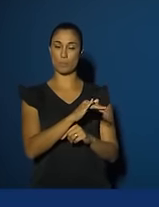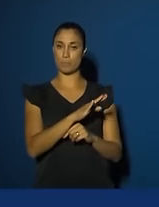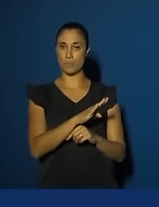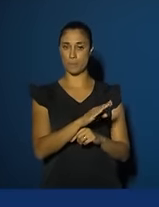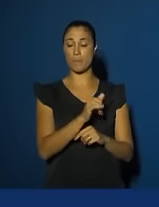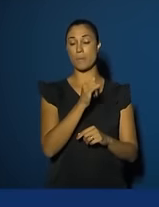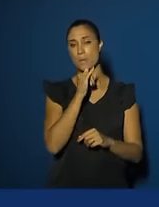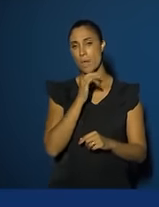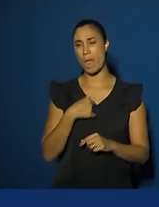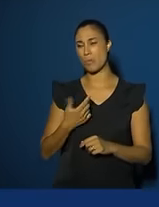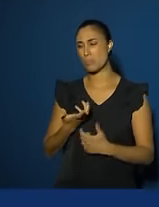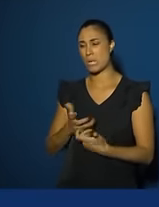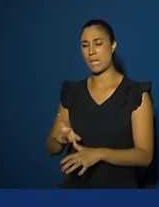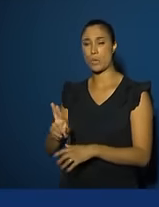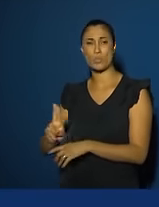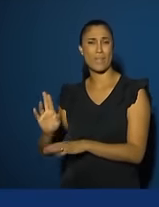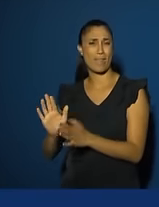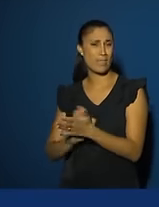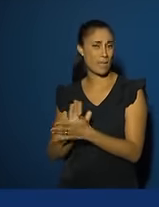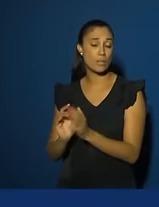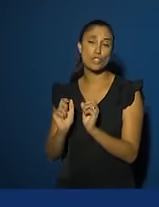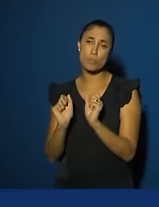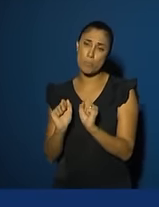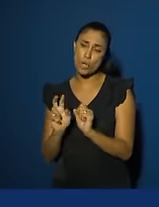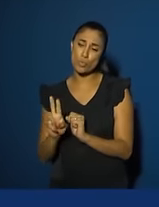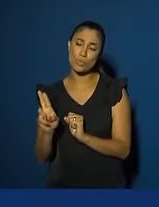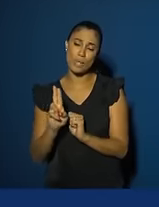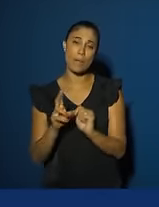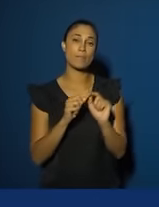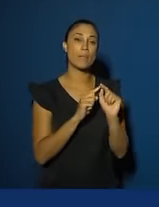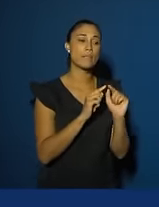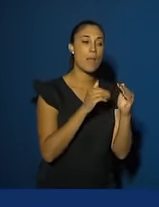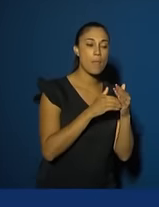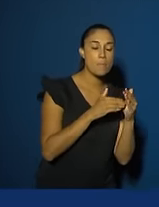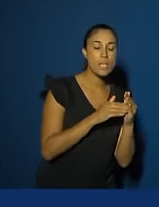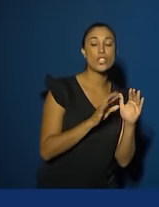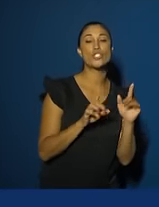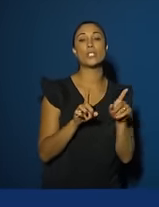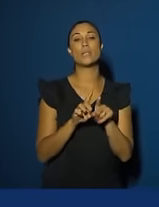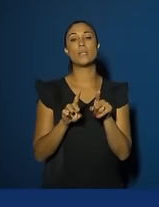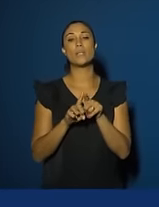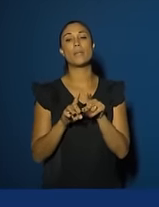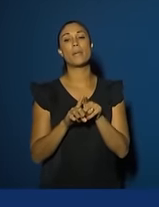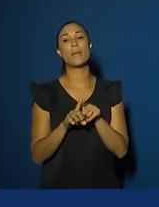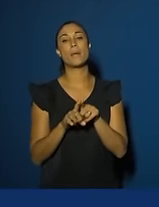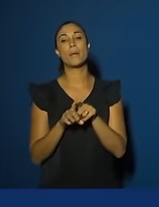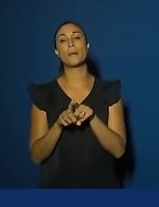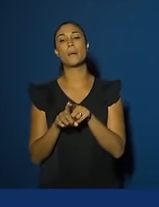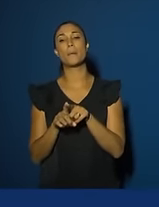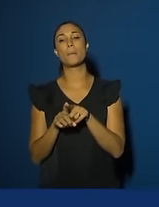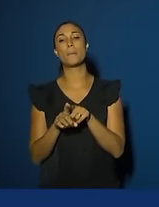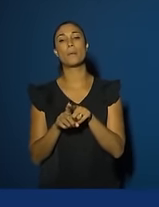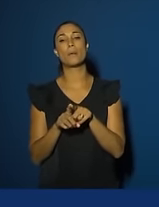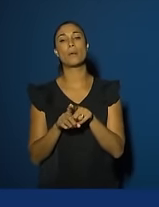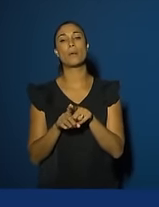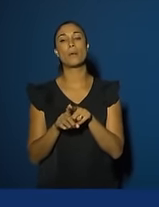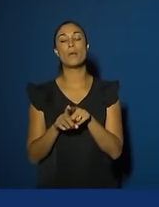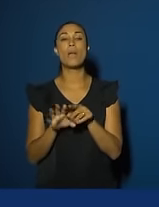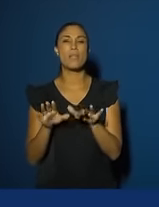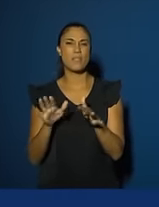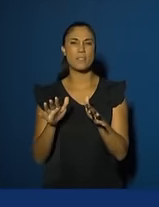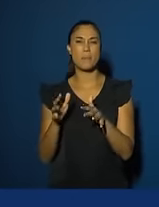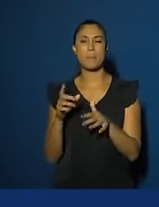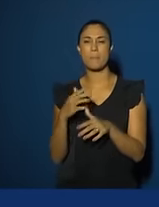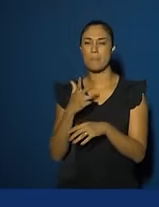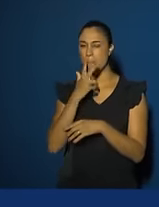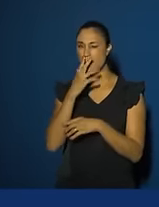nem usar nada disso não podemos usar tanto a margem quanto o o o contingenciamento que também